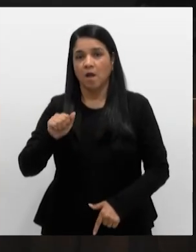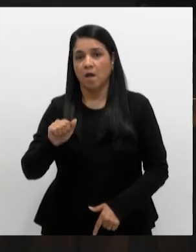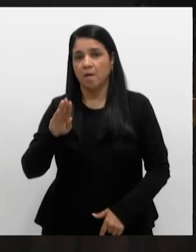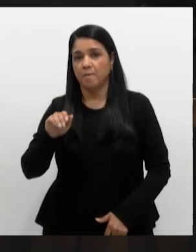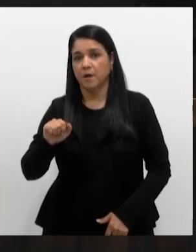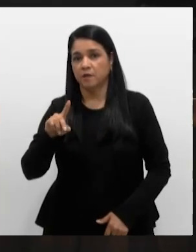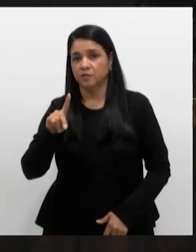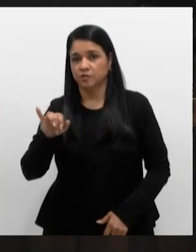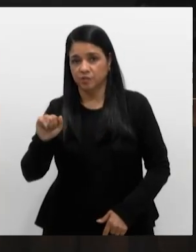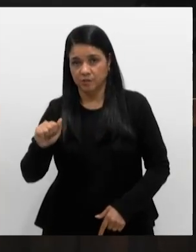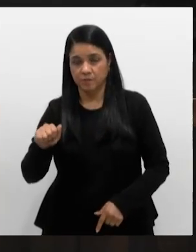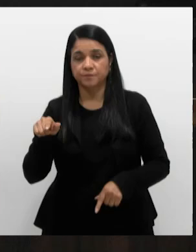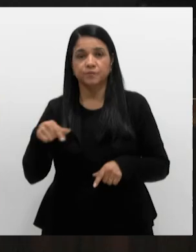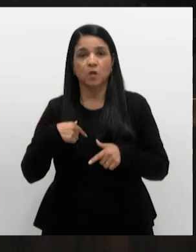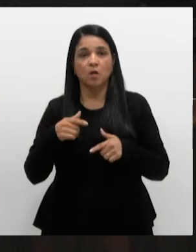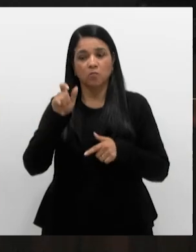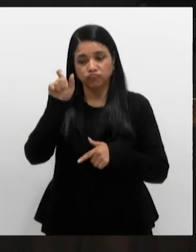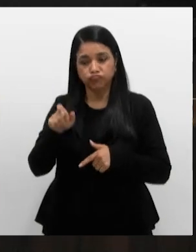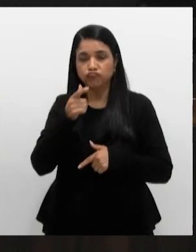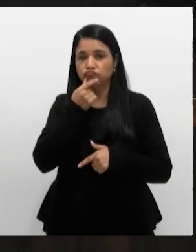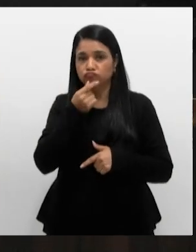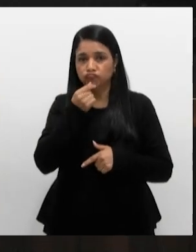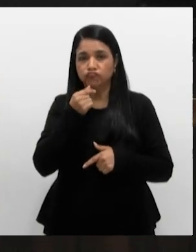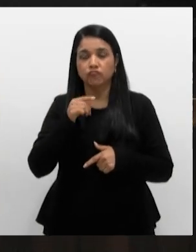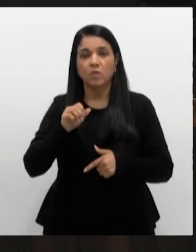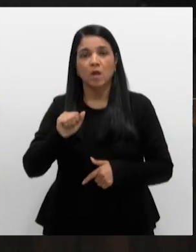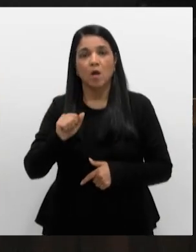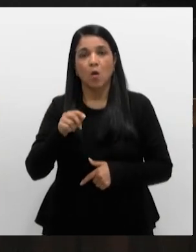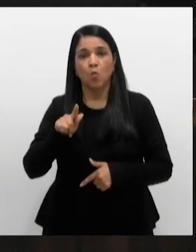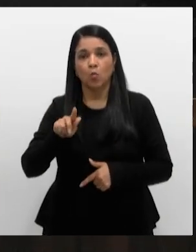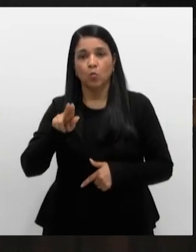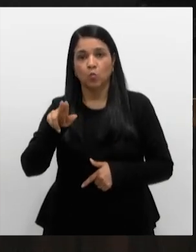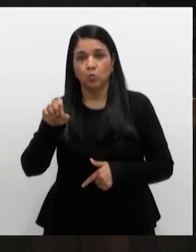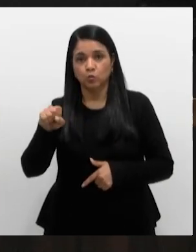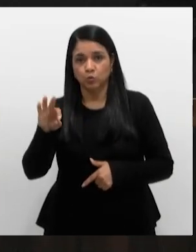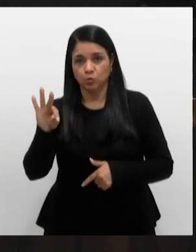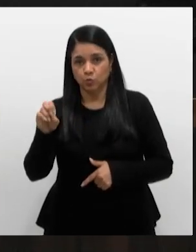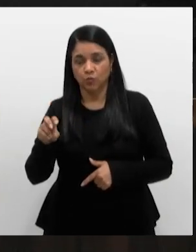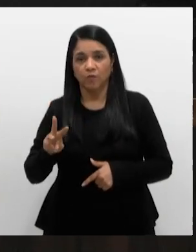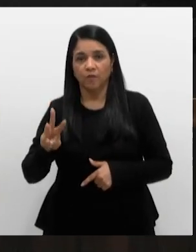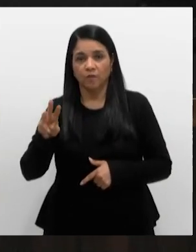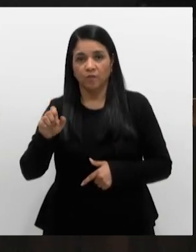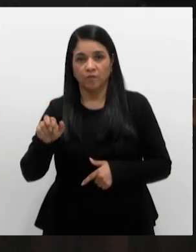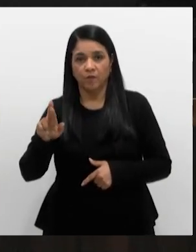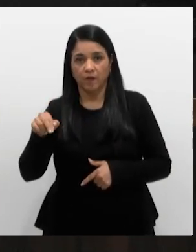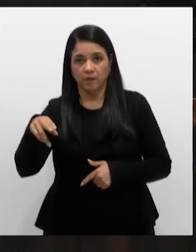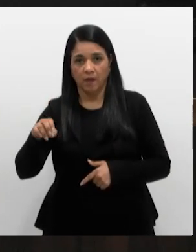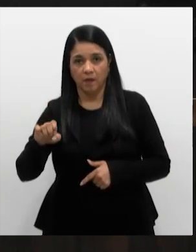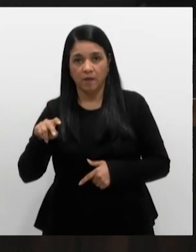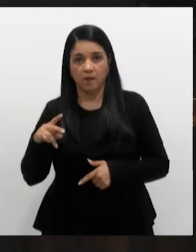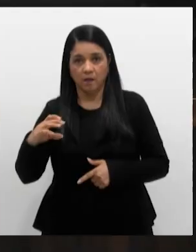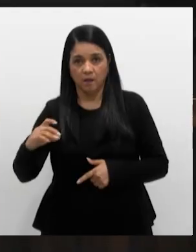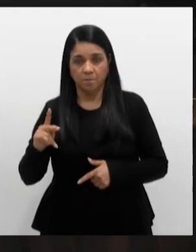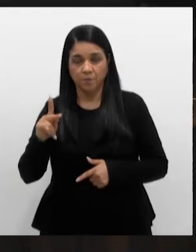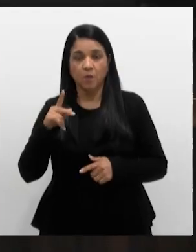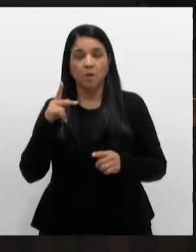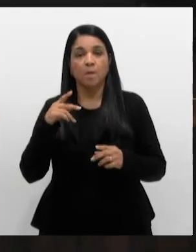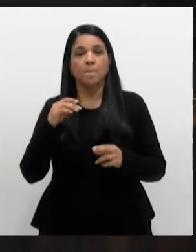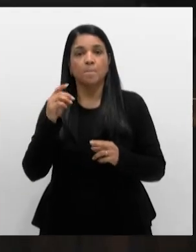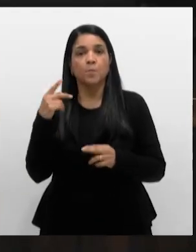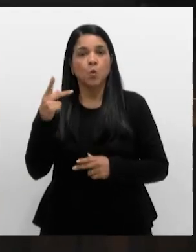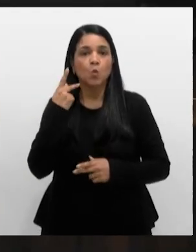Nascimento ao doutor Augusto Henrique Pereira de Souza Werneck Martins, procurador do Estado do Rio de